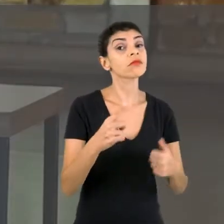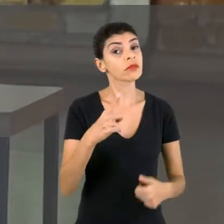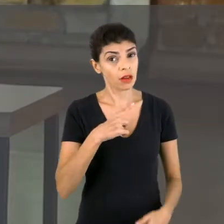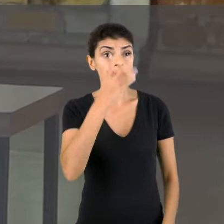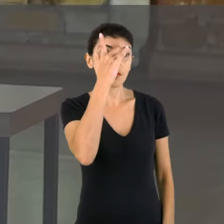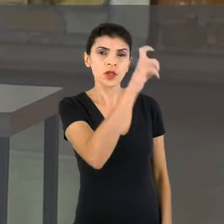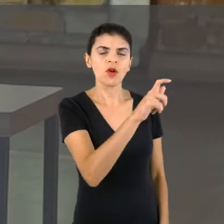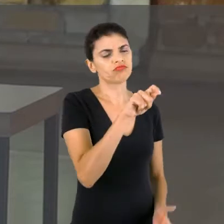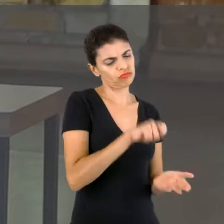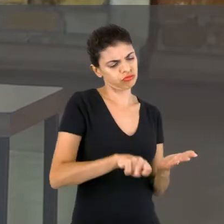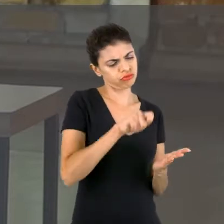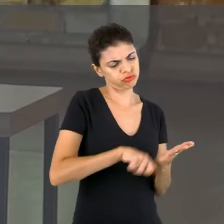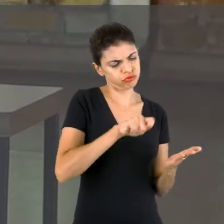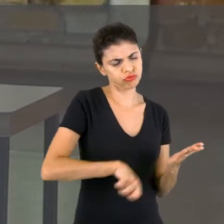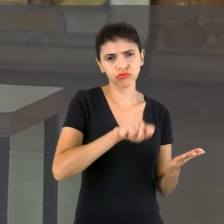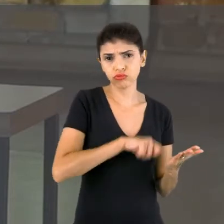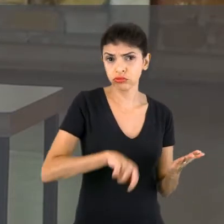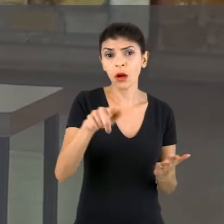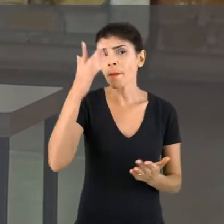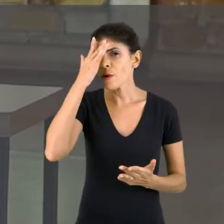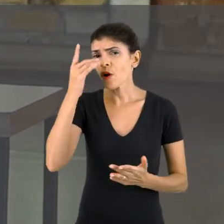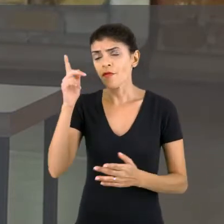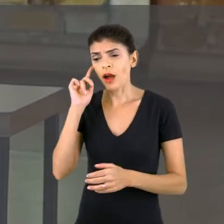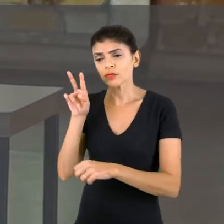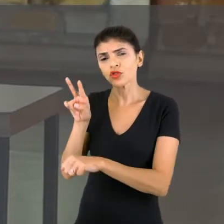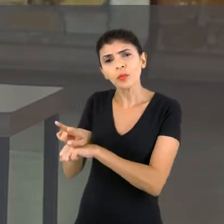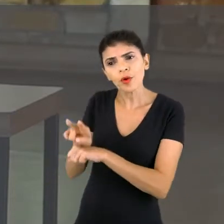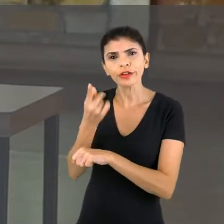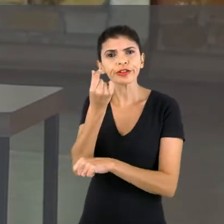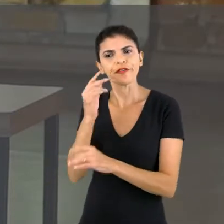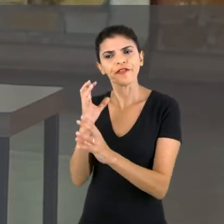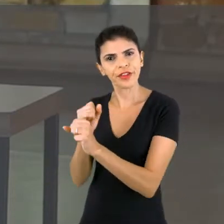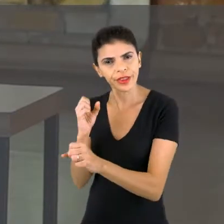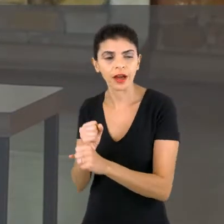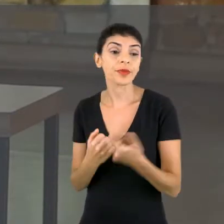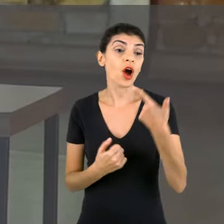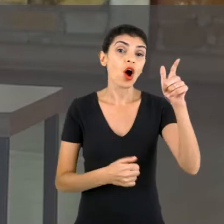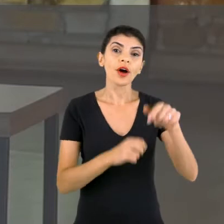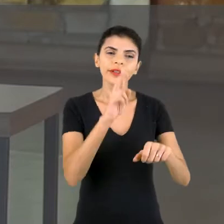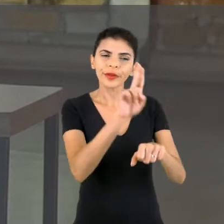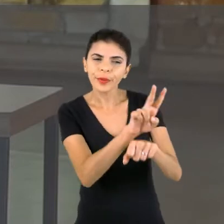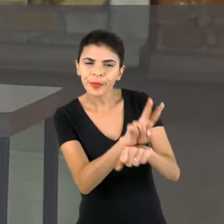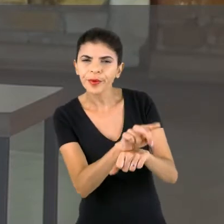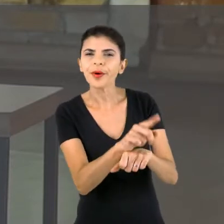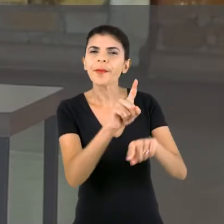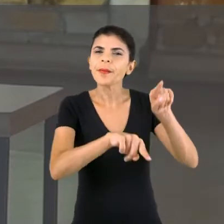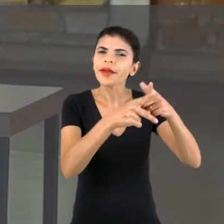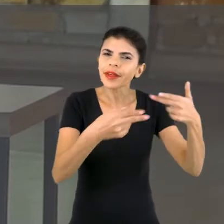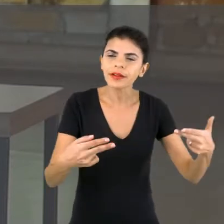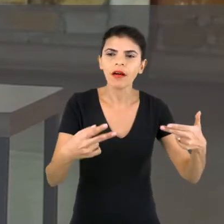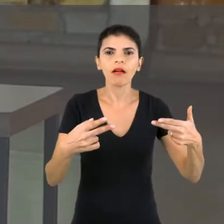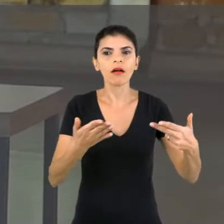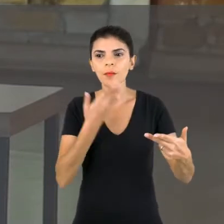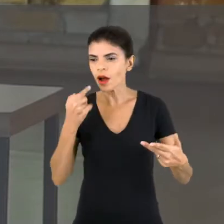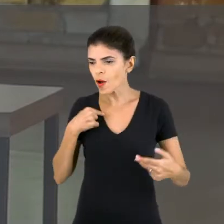Vai ter quem vai escrever, uma pessoa vai cuidar da finança, uma outra pessoa vai cuidar do material. Então, você sempre vai ter